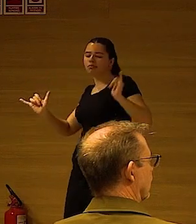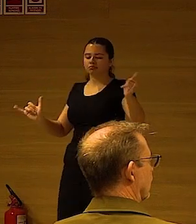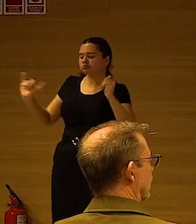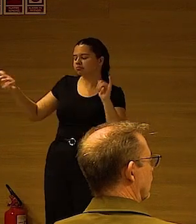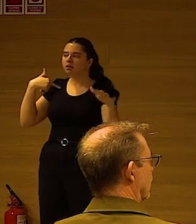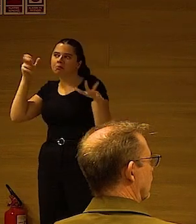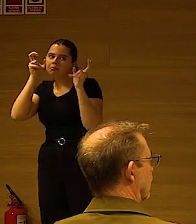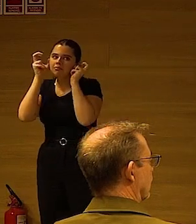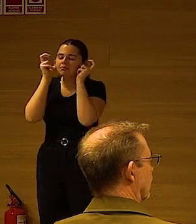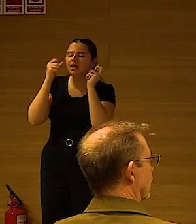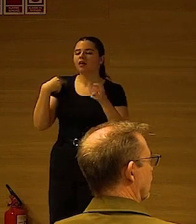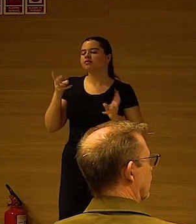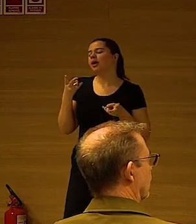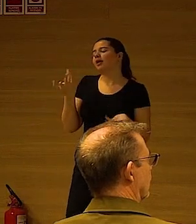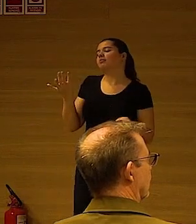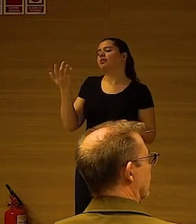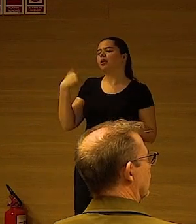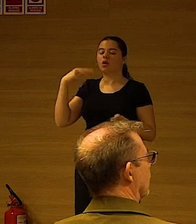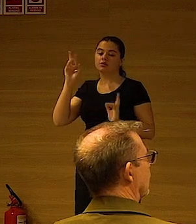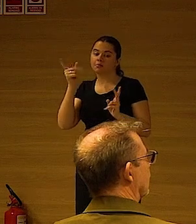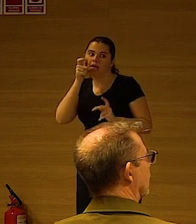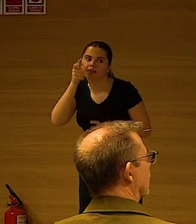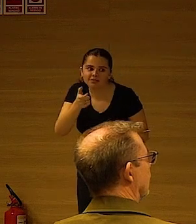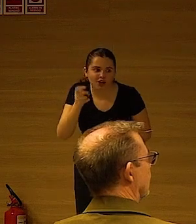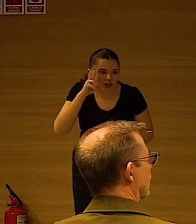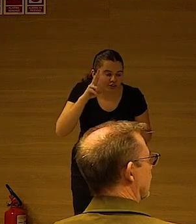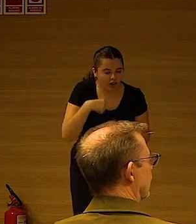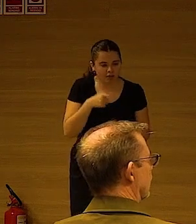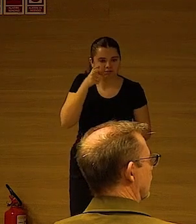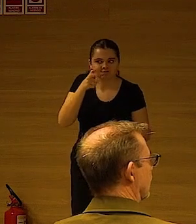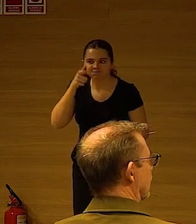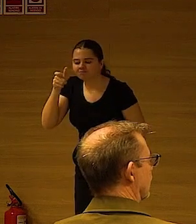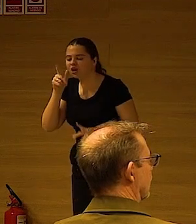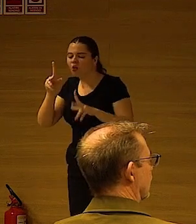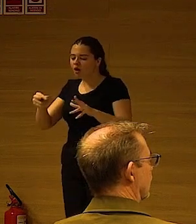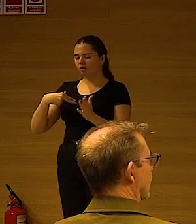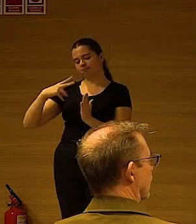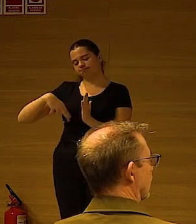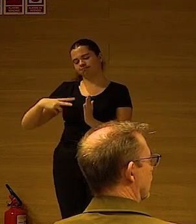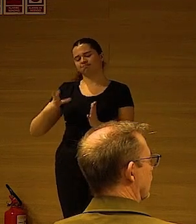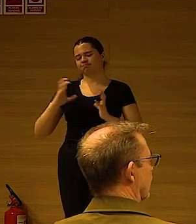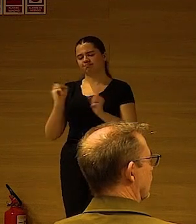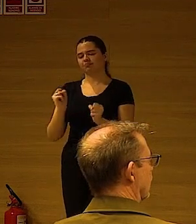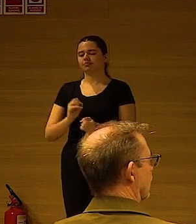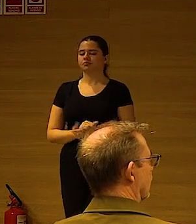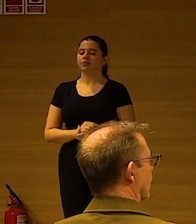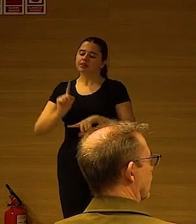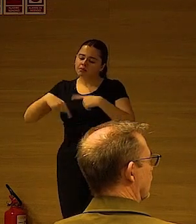cara interessado em histórias como um leitor, como aquele que se encanta com as histórias, e um dia depois passei a